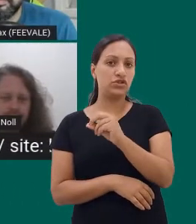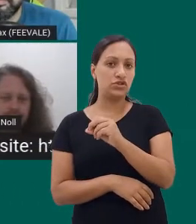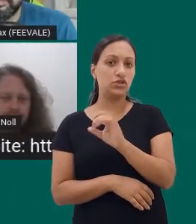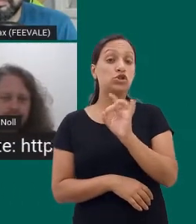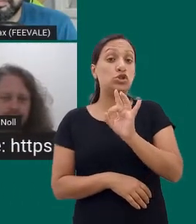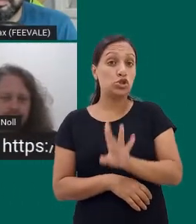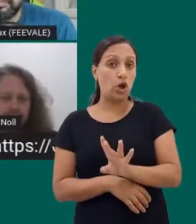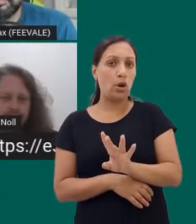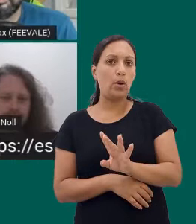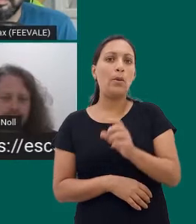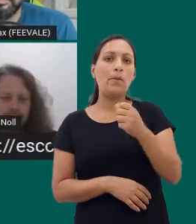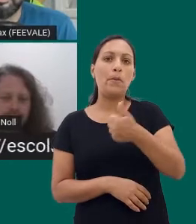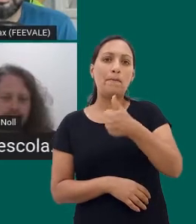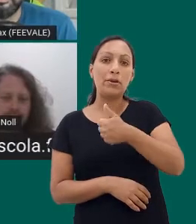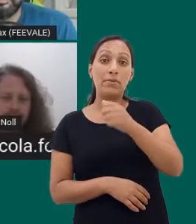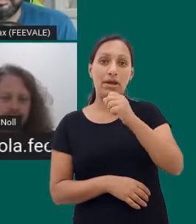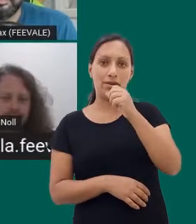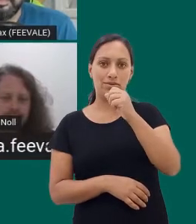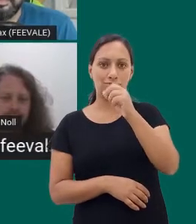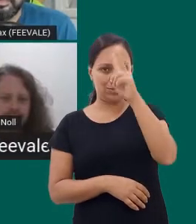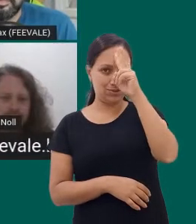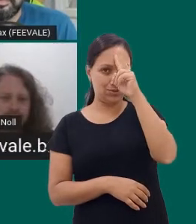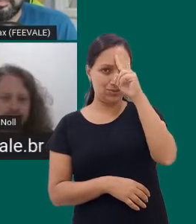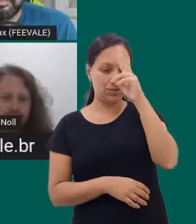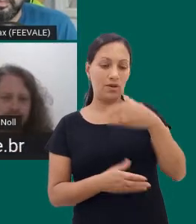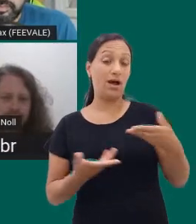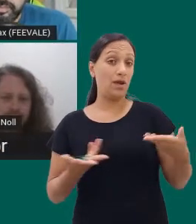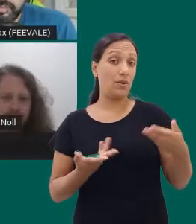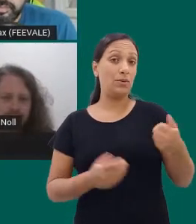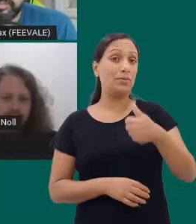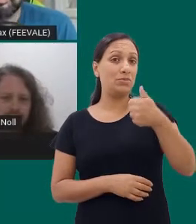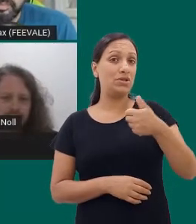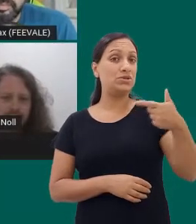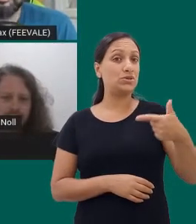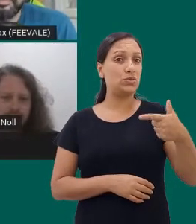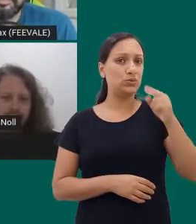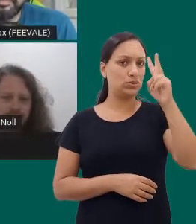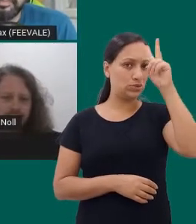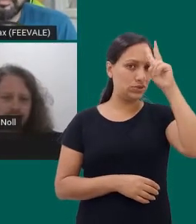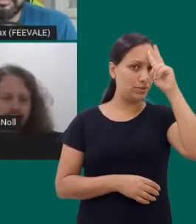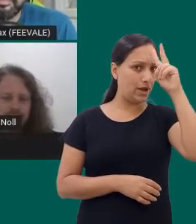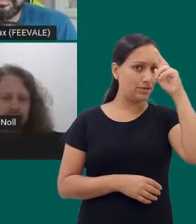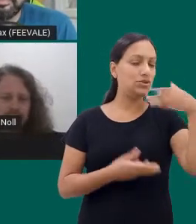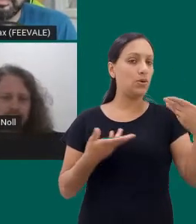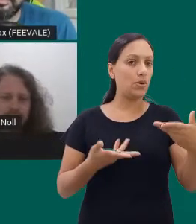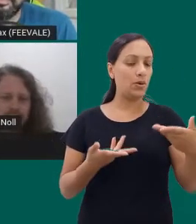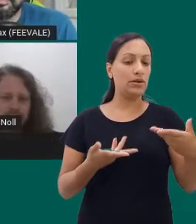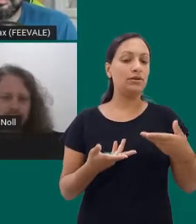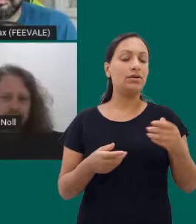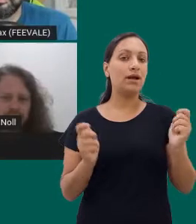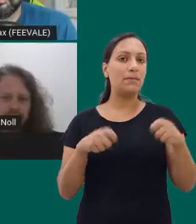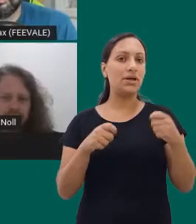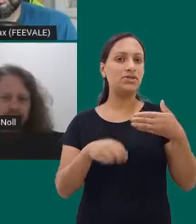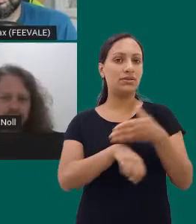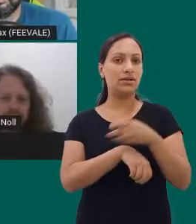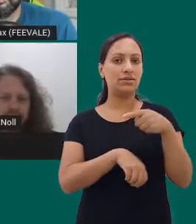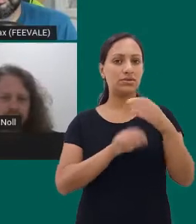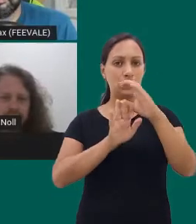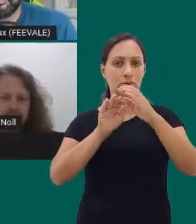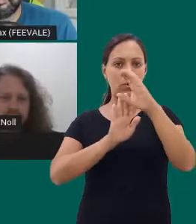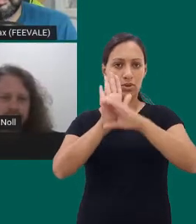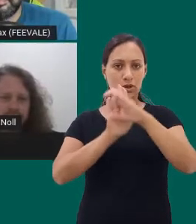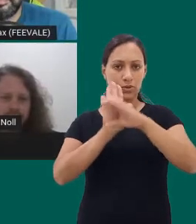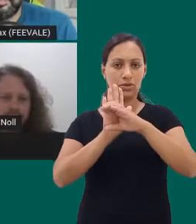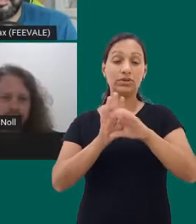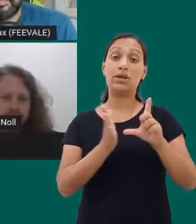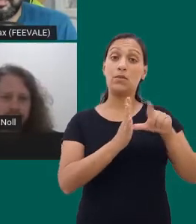novo. Esse ano, nós temos o primeiro e o segundo ano nesse currículo novo. E no ano que vem, a gente completa, então, né, os 3